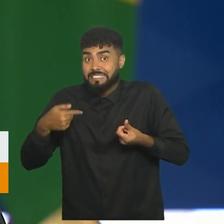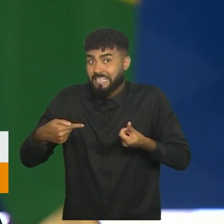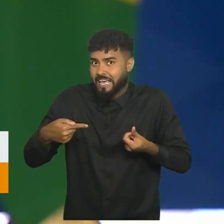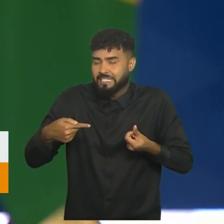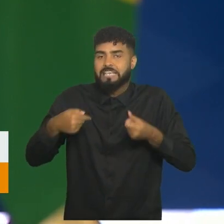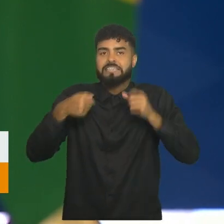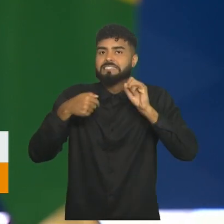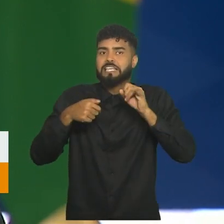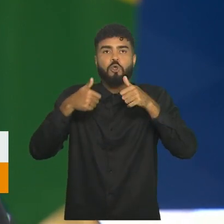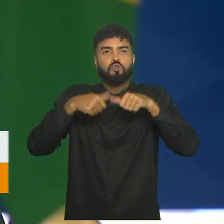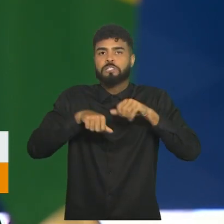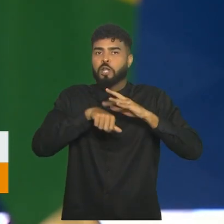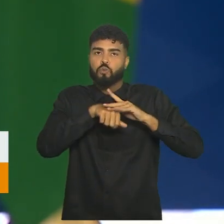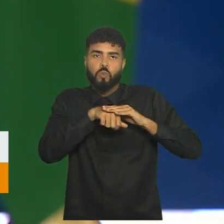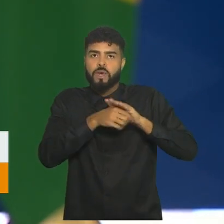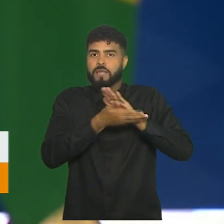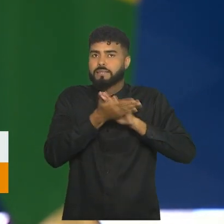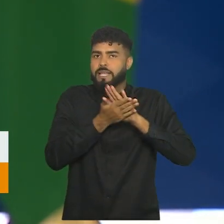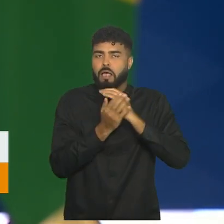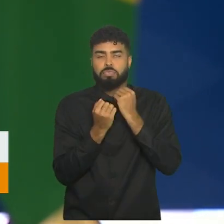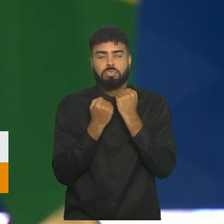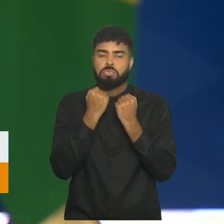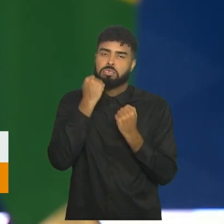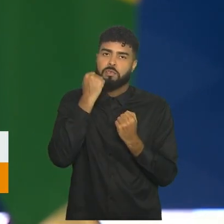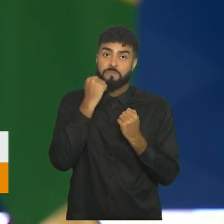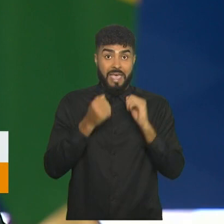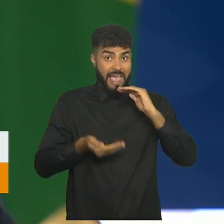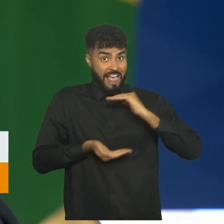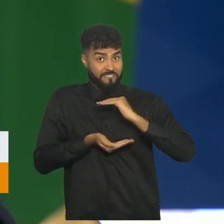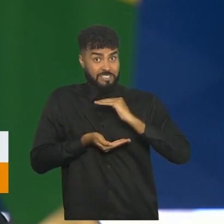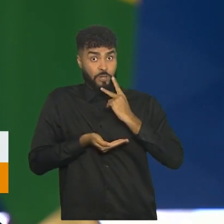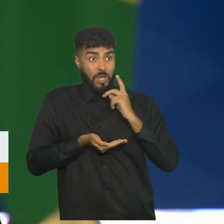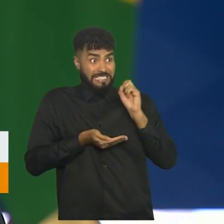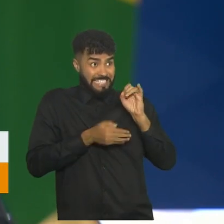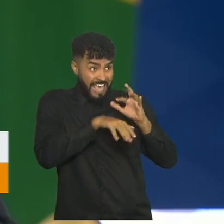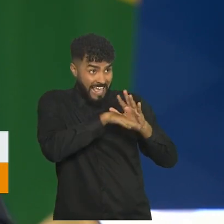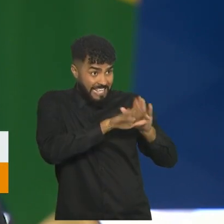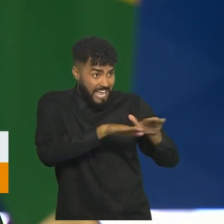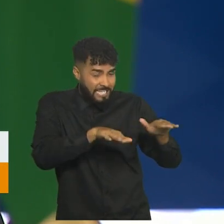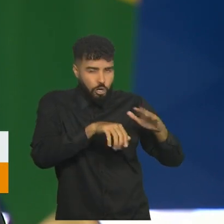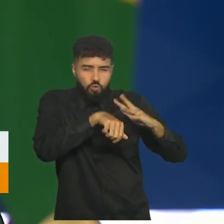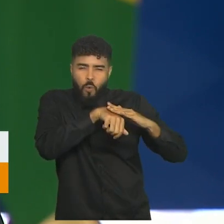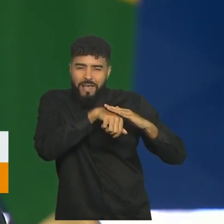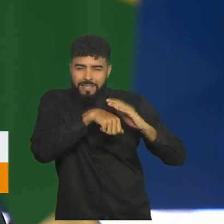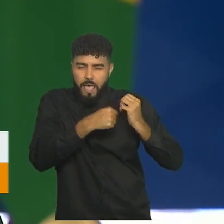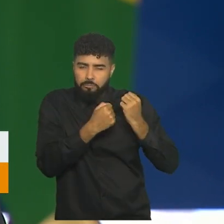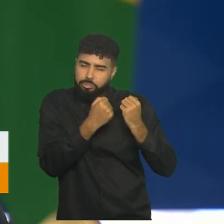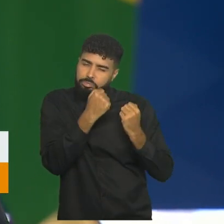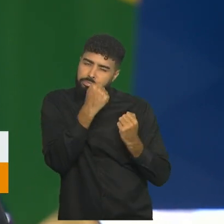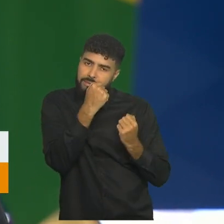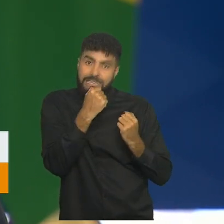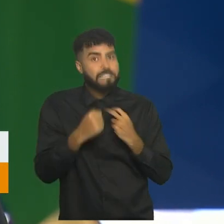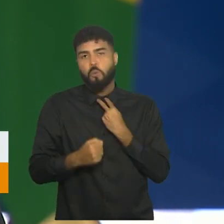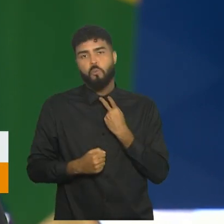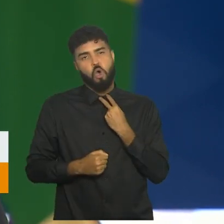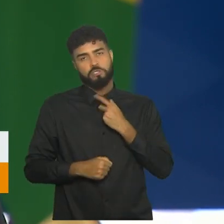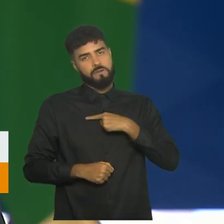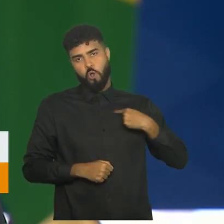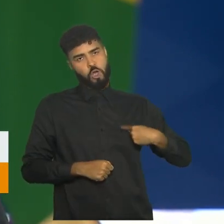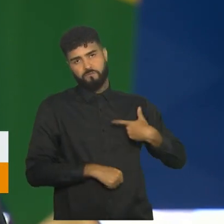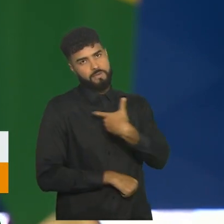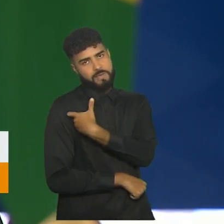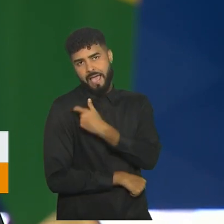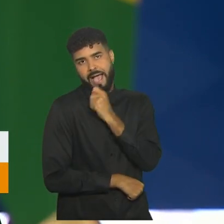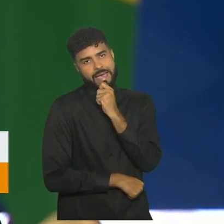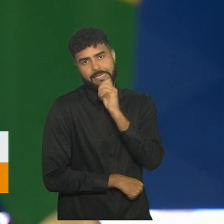comprometida. Segundo a Anvisa, as crianças que têm imunidade comprometida ainda não podem tomar esse tipo de vacina porque não existem